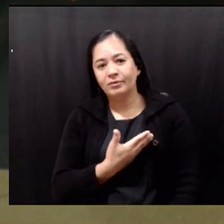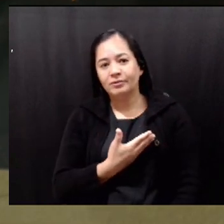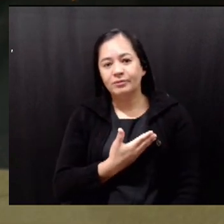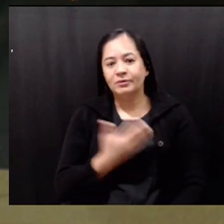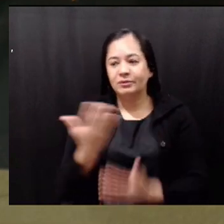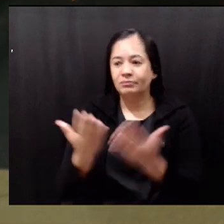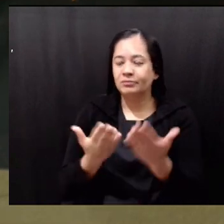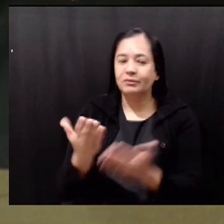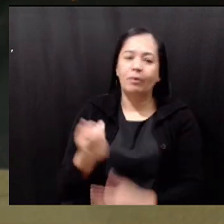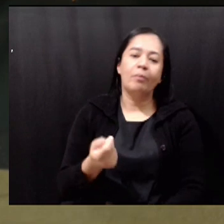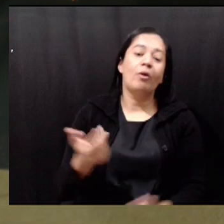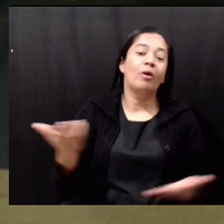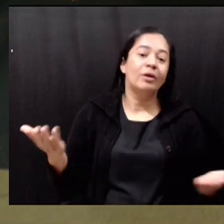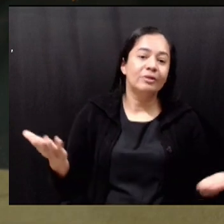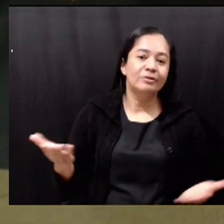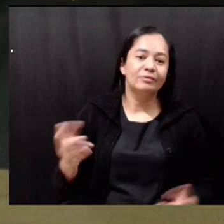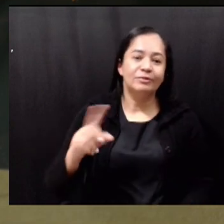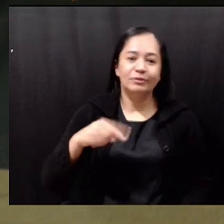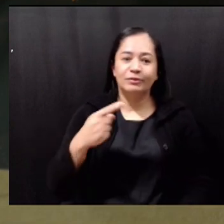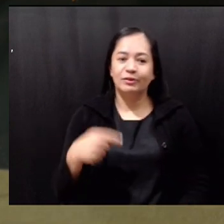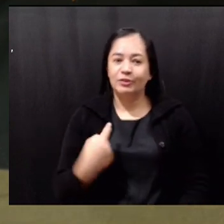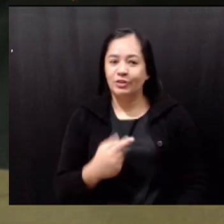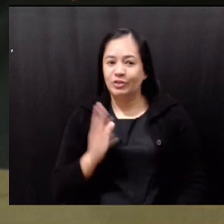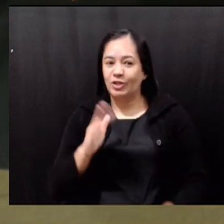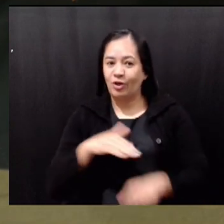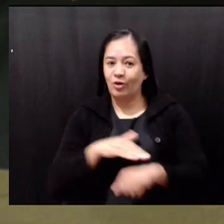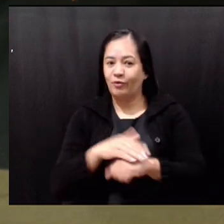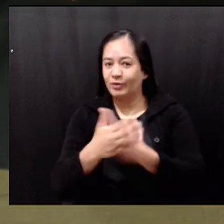Daqui a pouquinho a gente já fala com você.